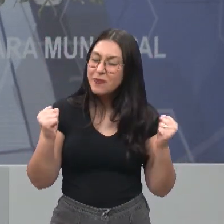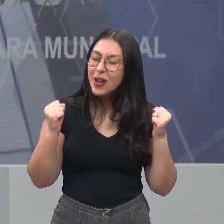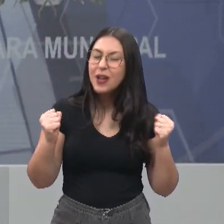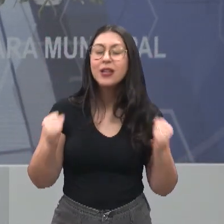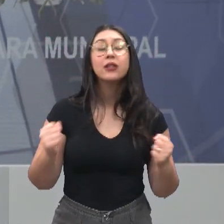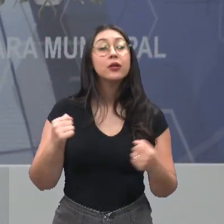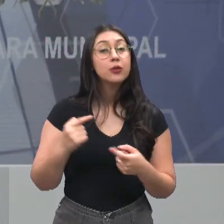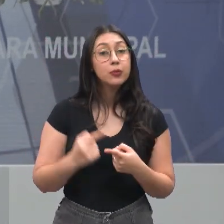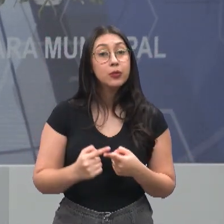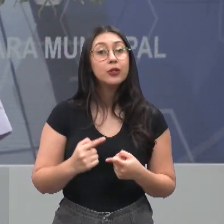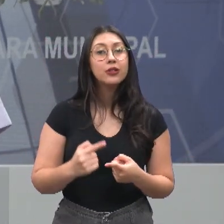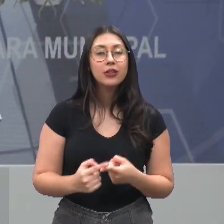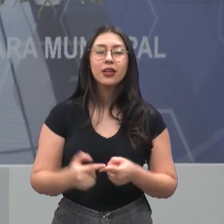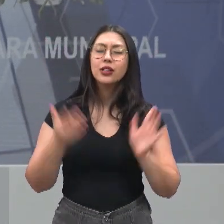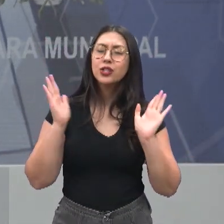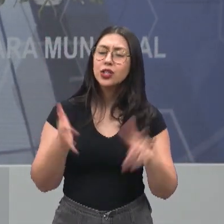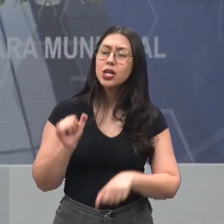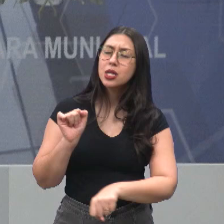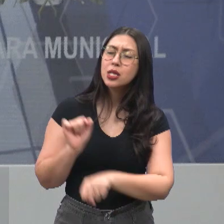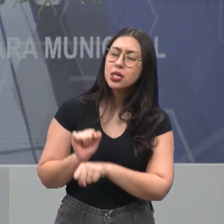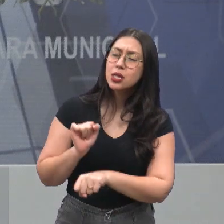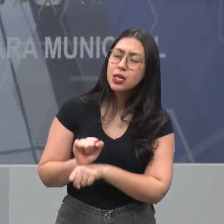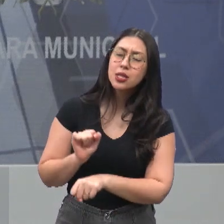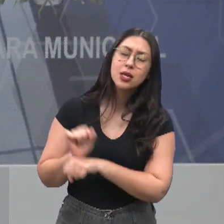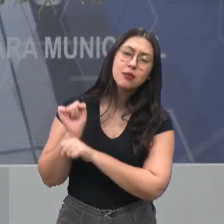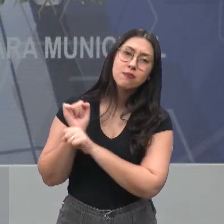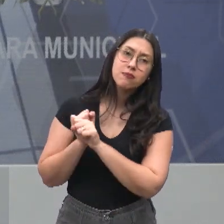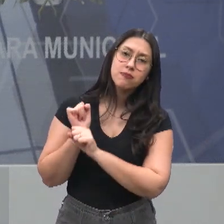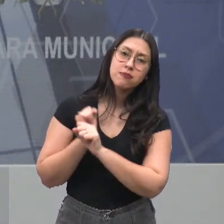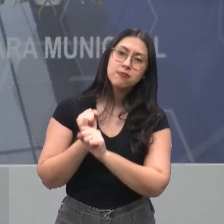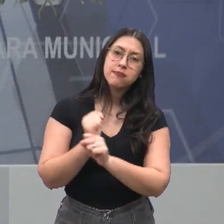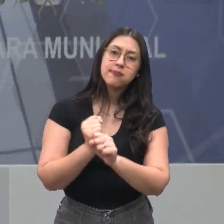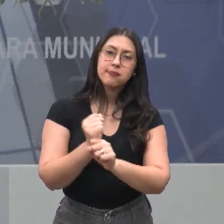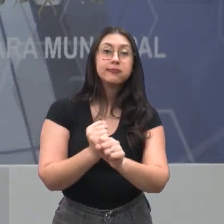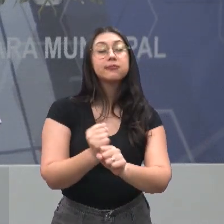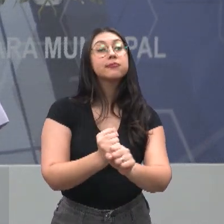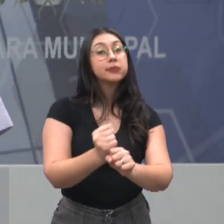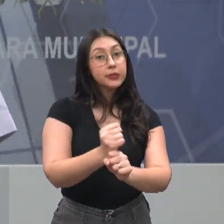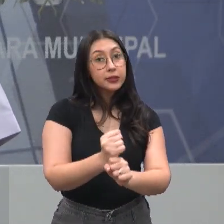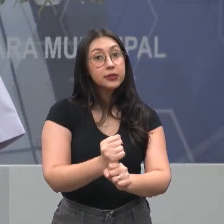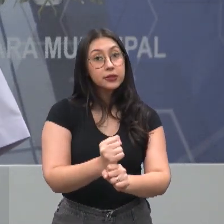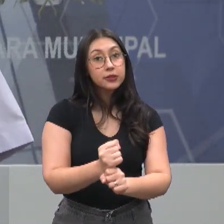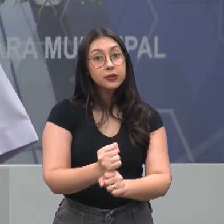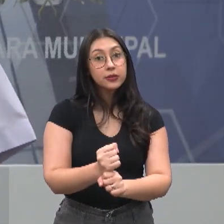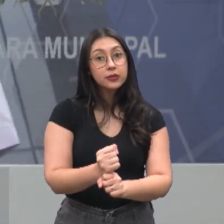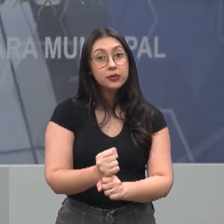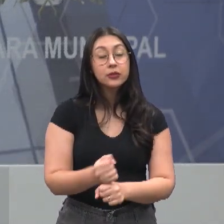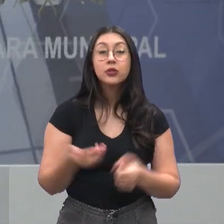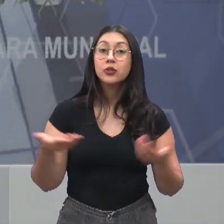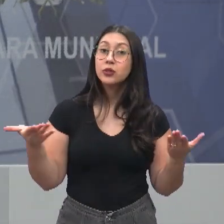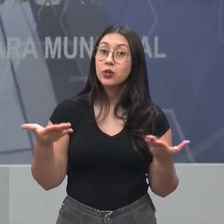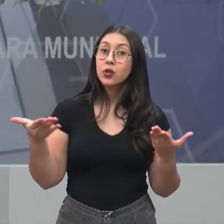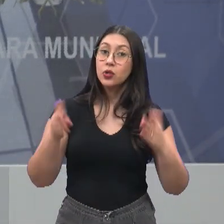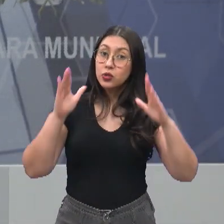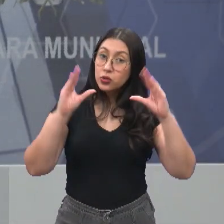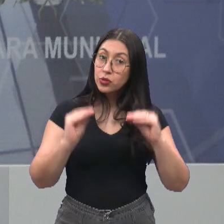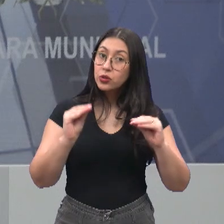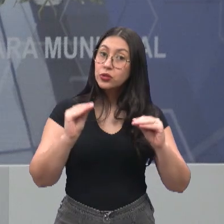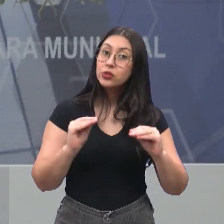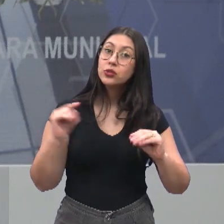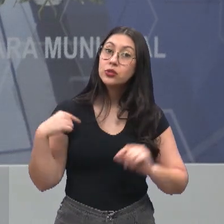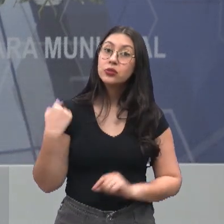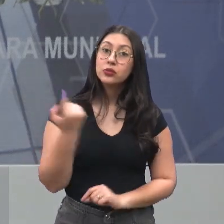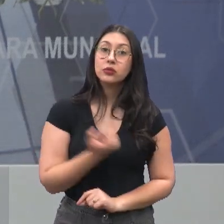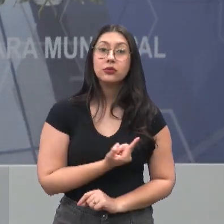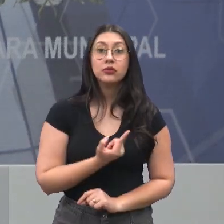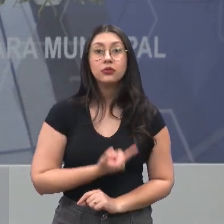há muito tempo eles esperavam por esse passo legislativo. E na noite de hoje nós vamos ter a